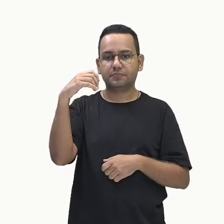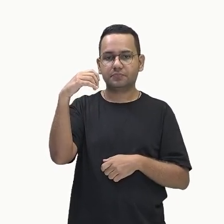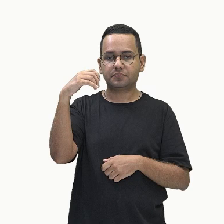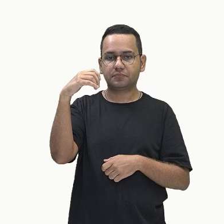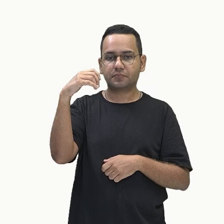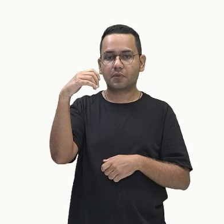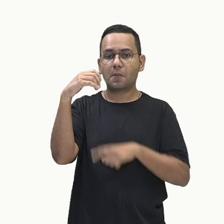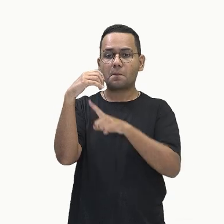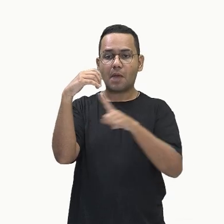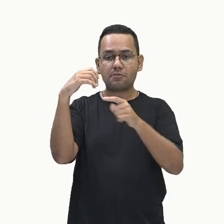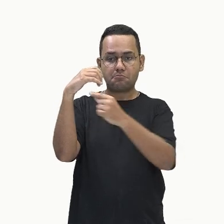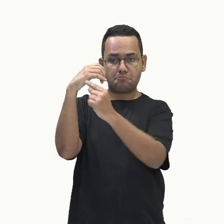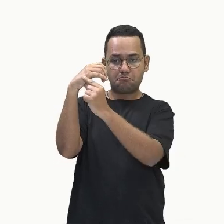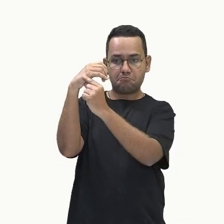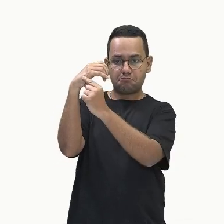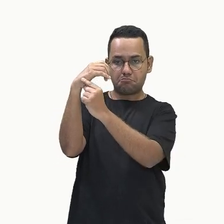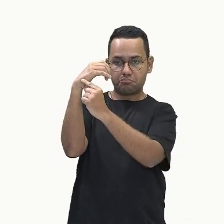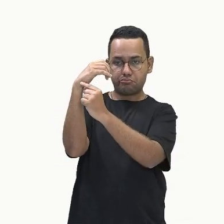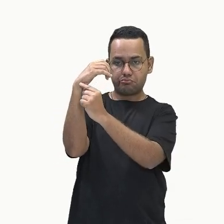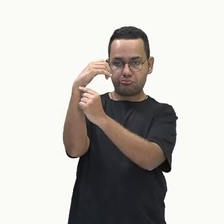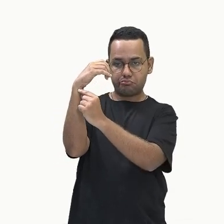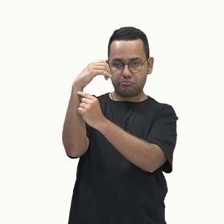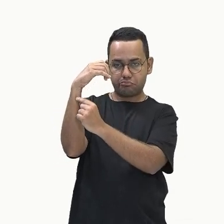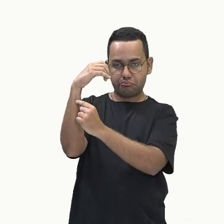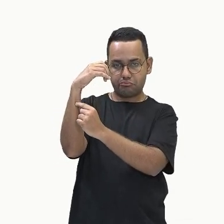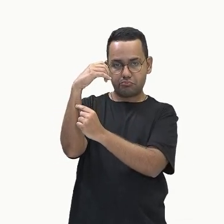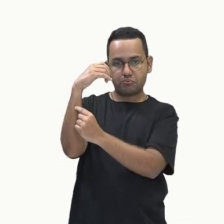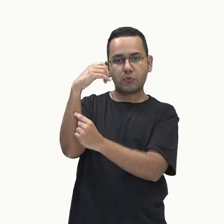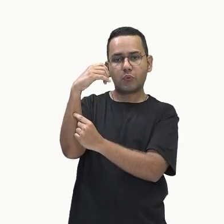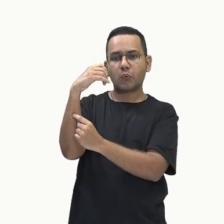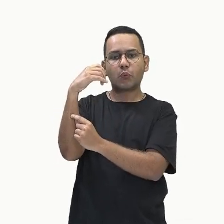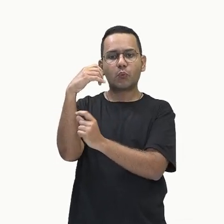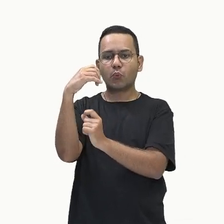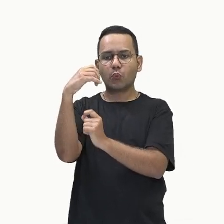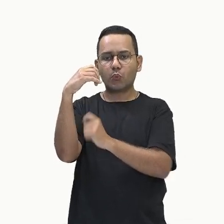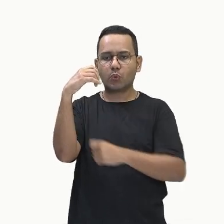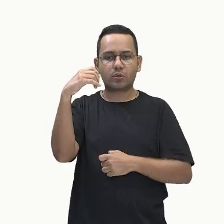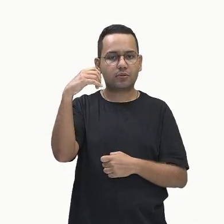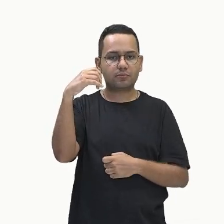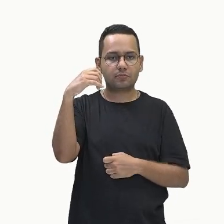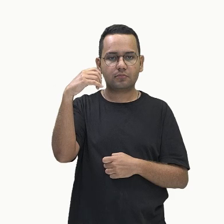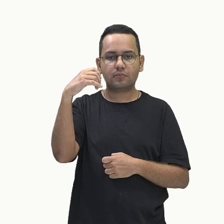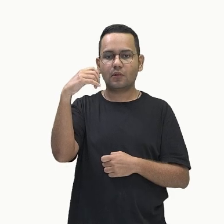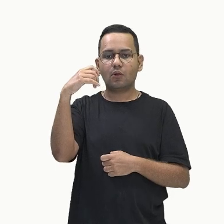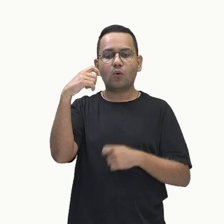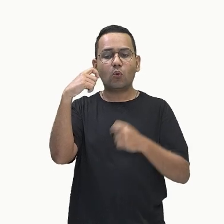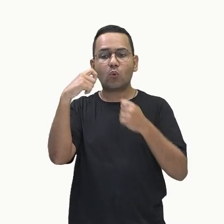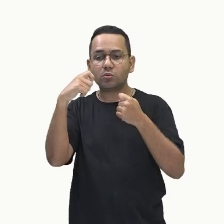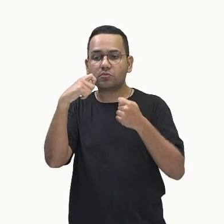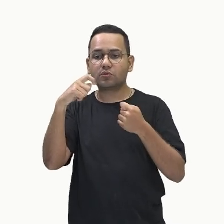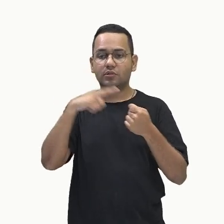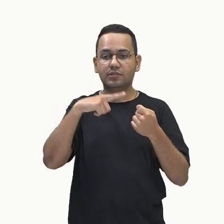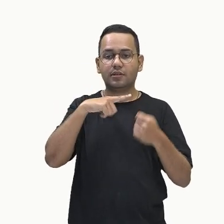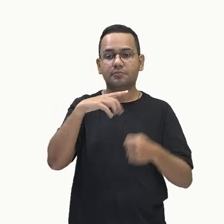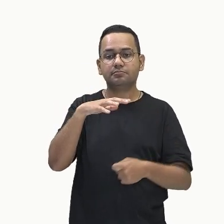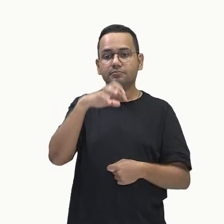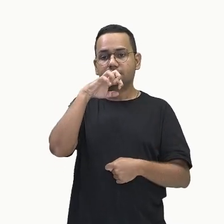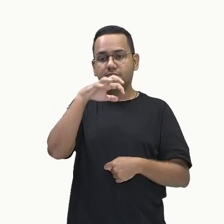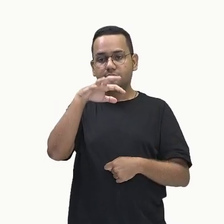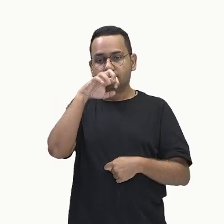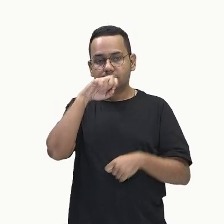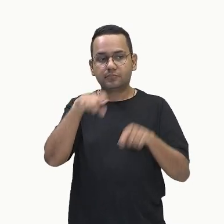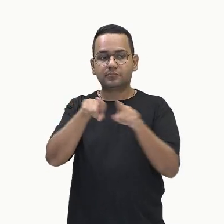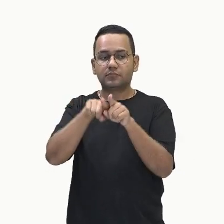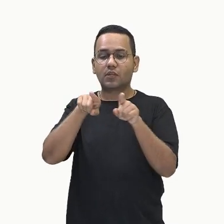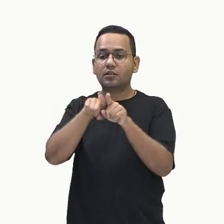tronco encefálico, ele vai coordenar as funções vitais básicas, como respiração e